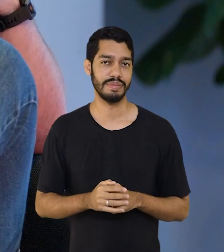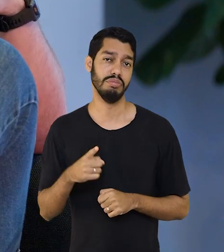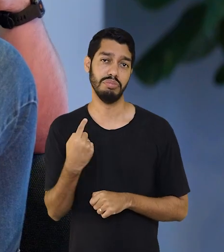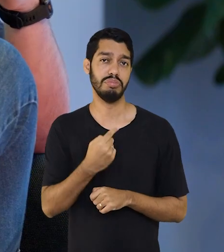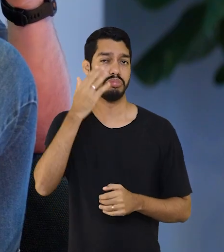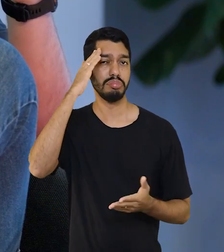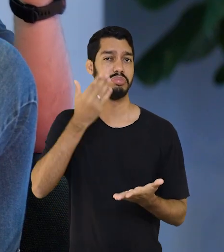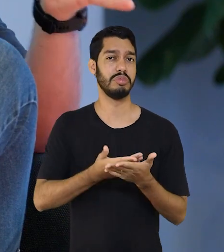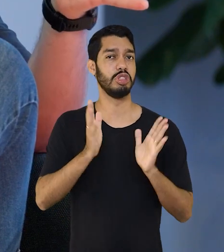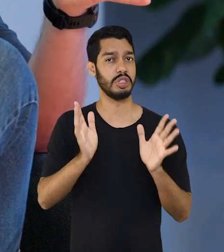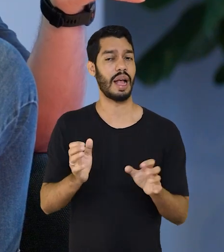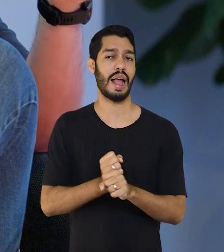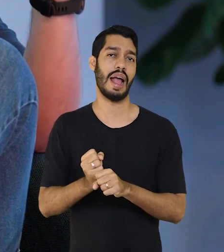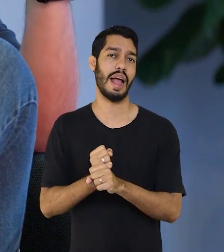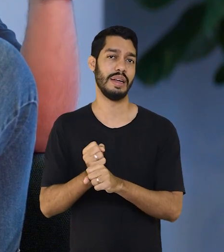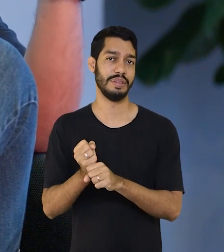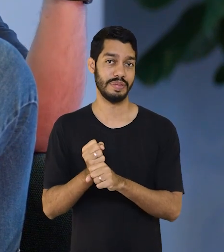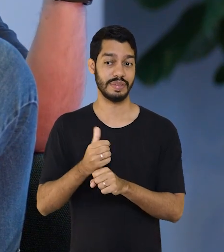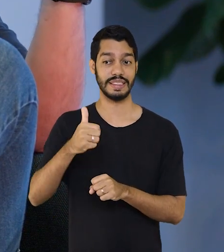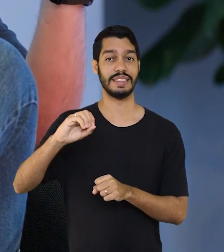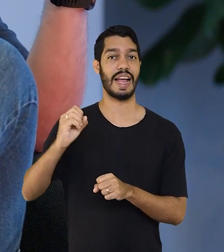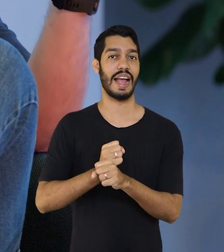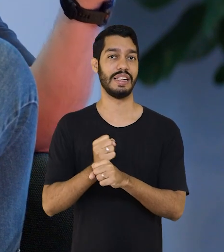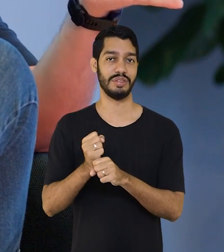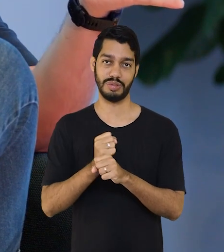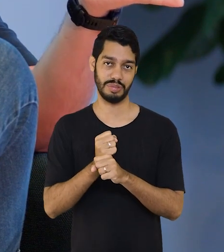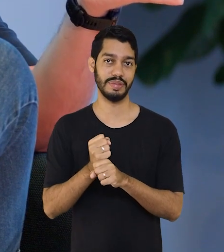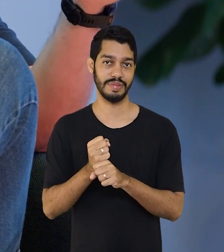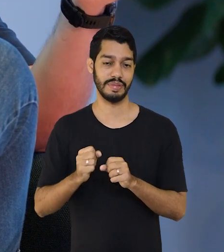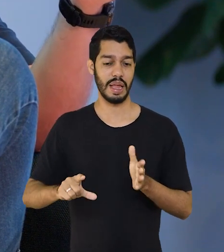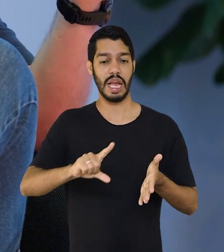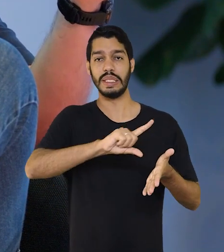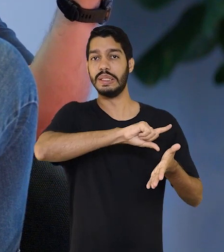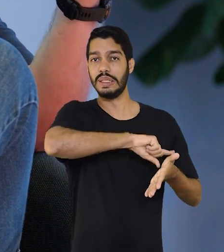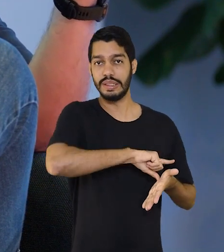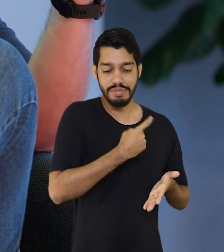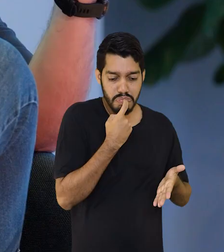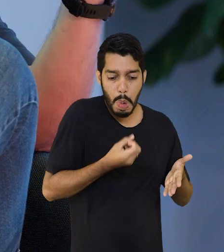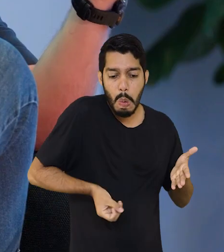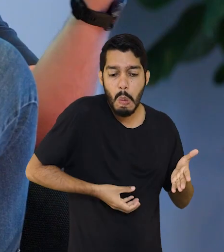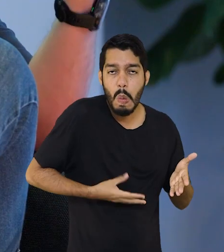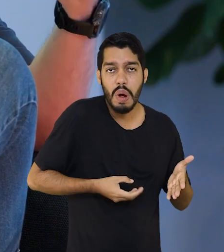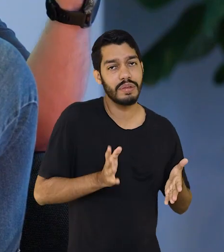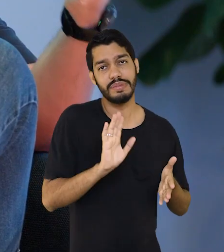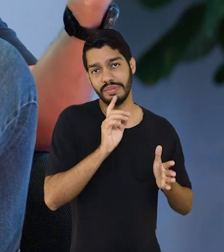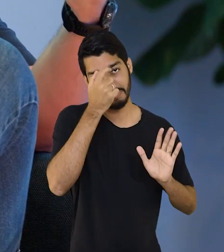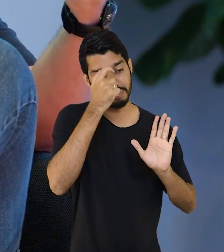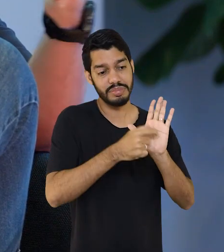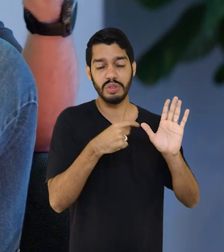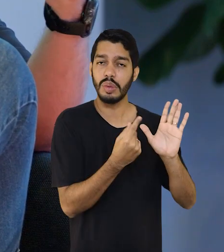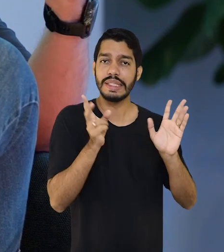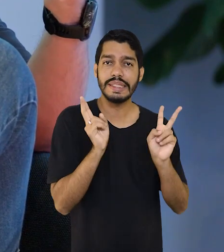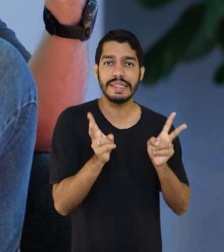imagina que a gente acredita nisso há bastante tempo. A Winning nasceu há 10 anos atrás, é uma empresa que usa AI no